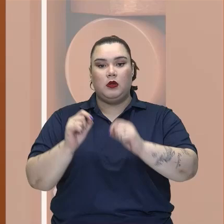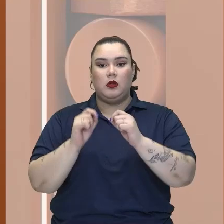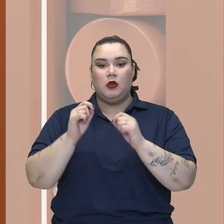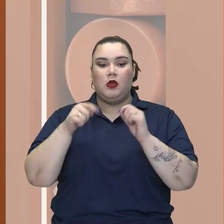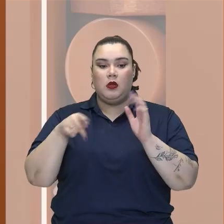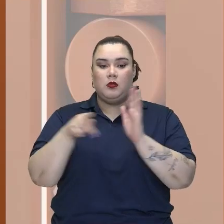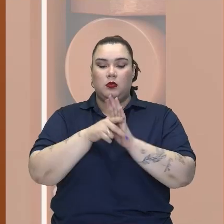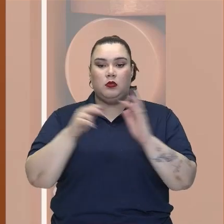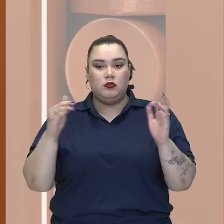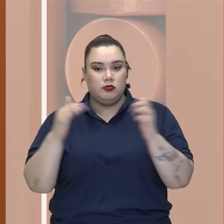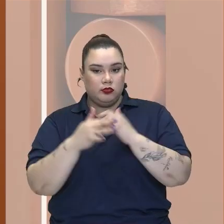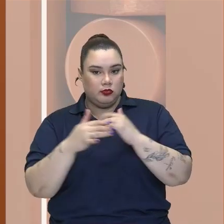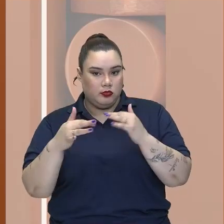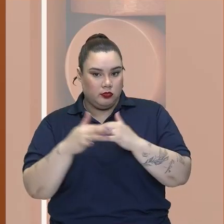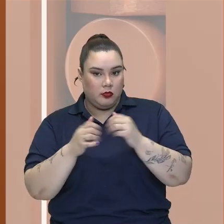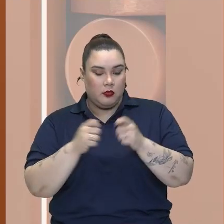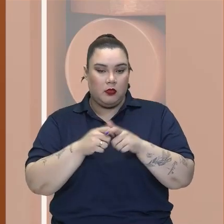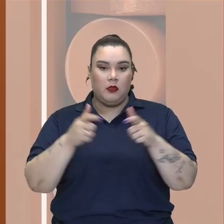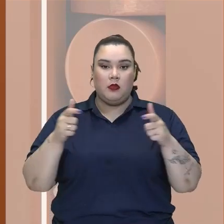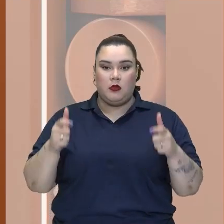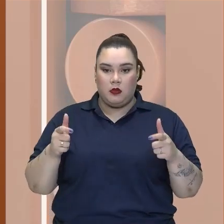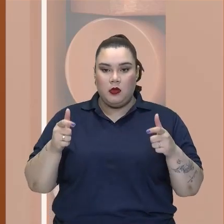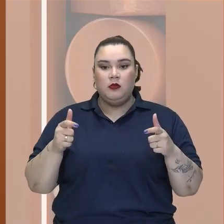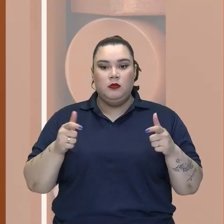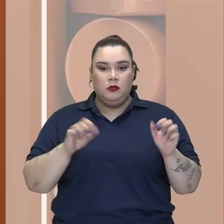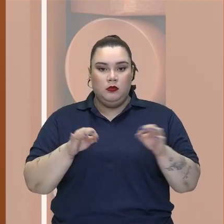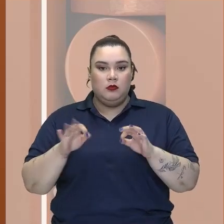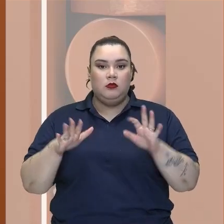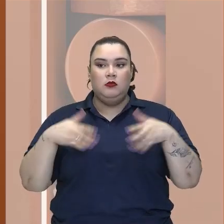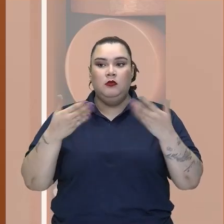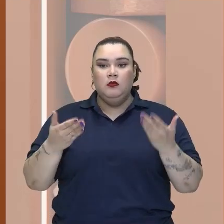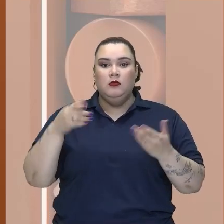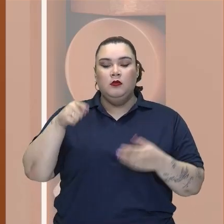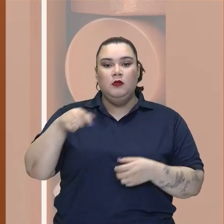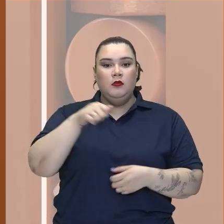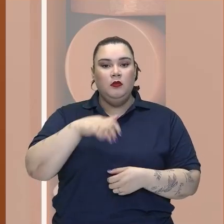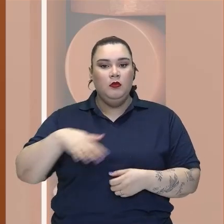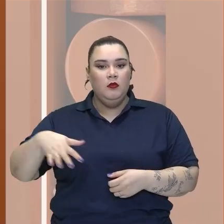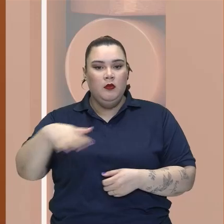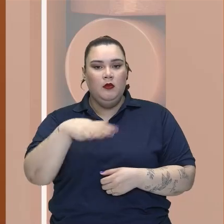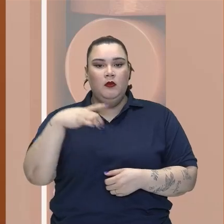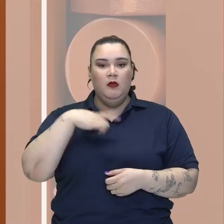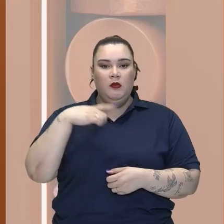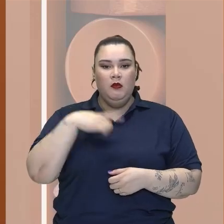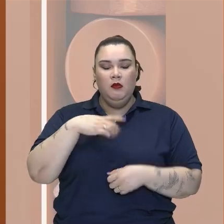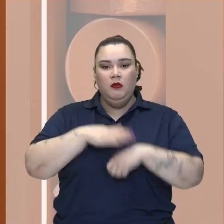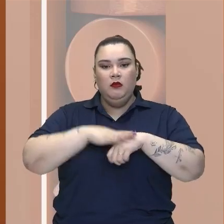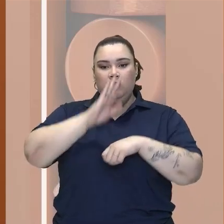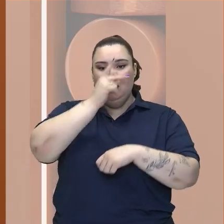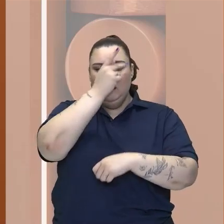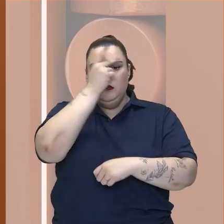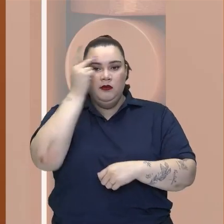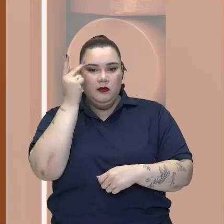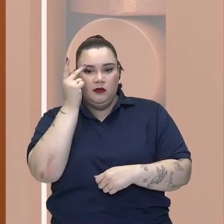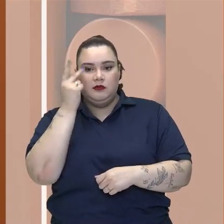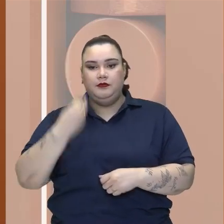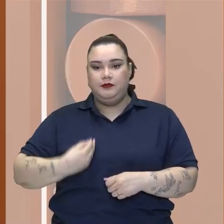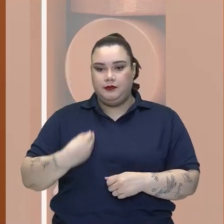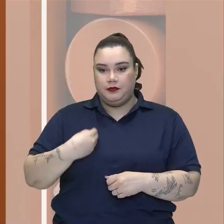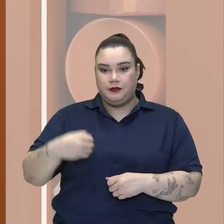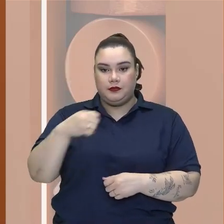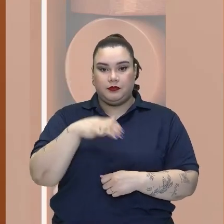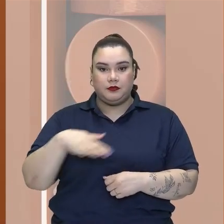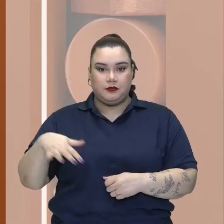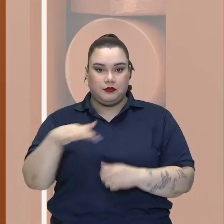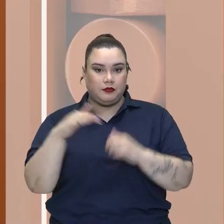de urbanização maior, ou seja, qual é a região que tem mais pessoas vivendo nas